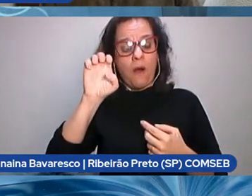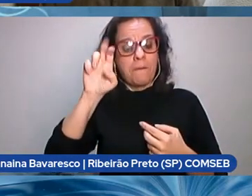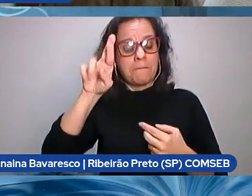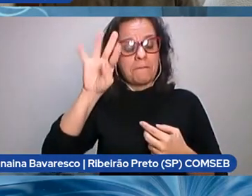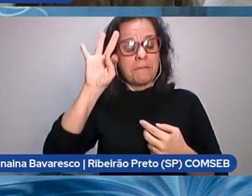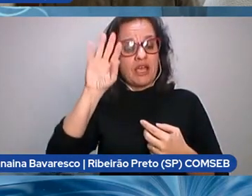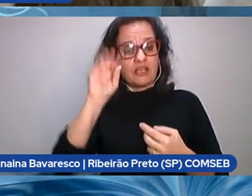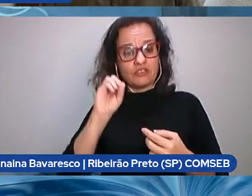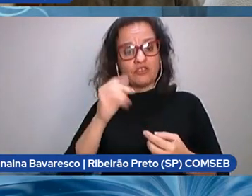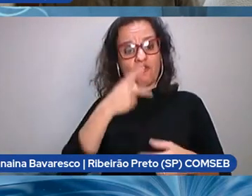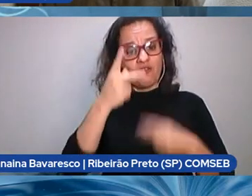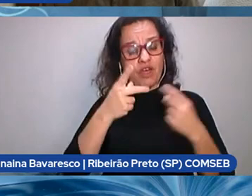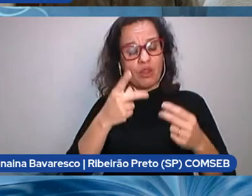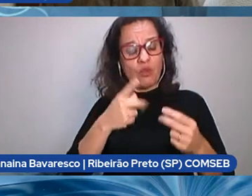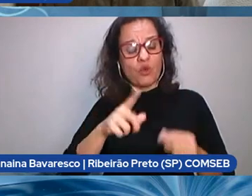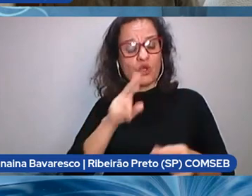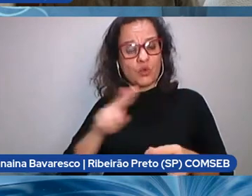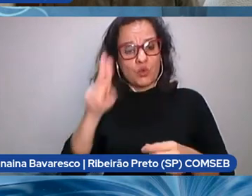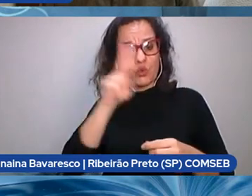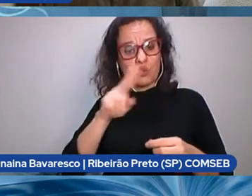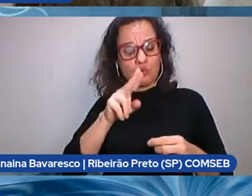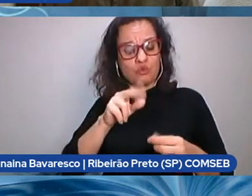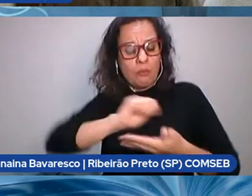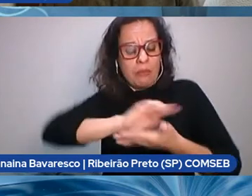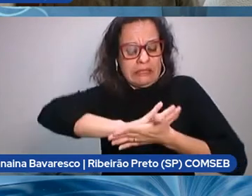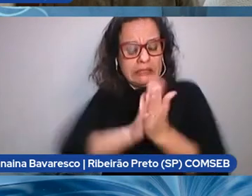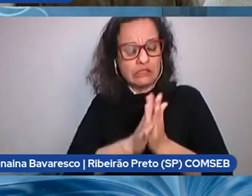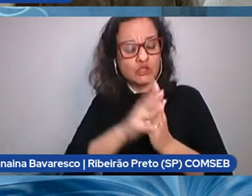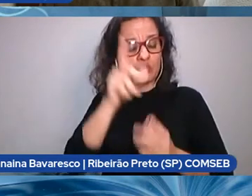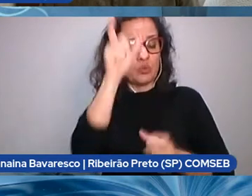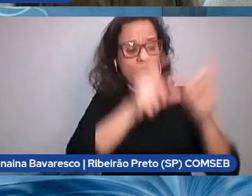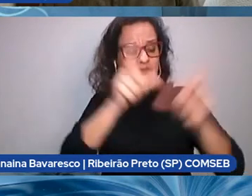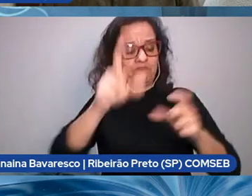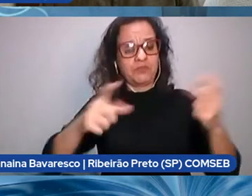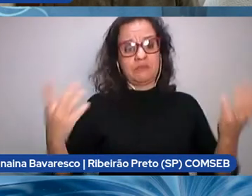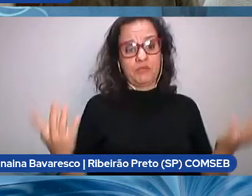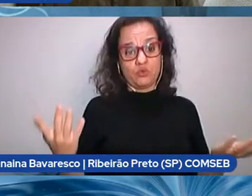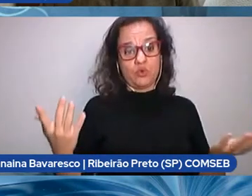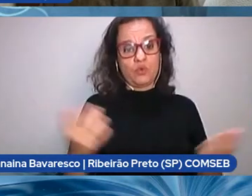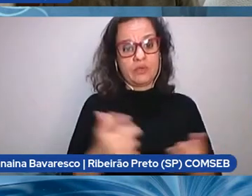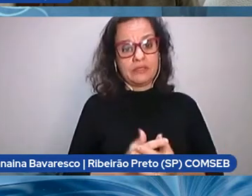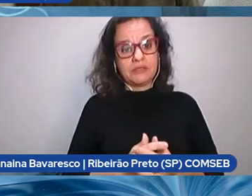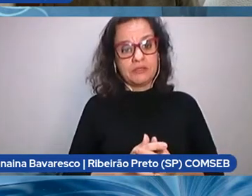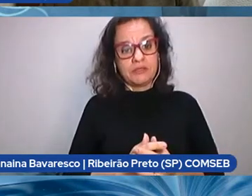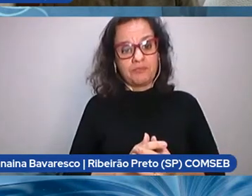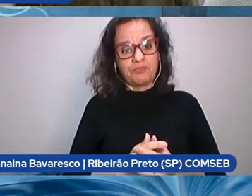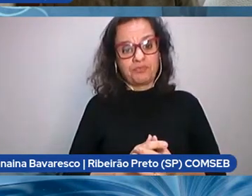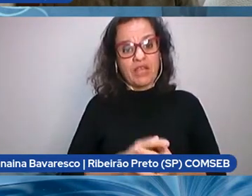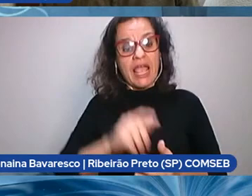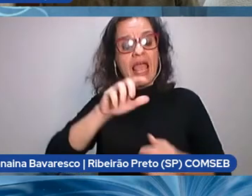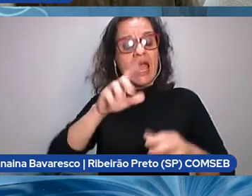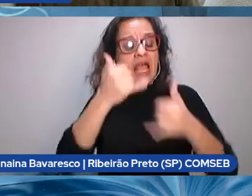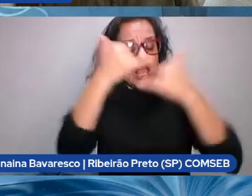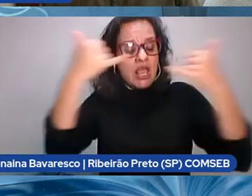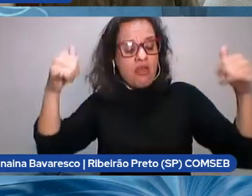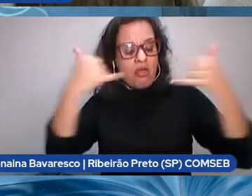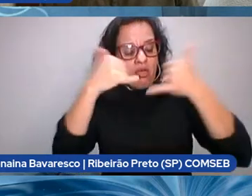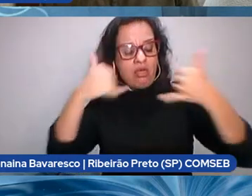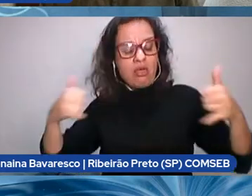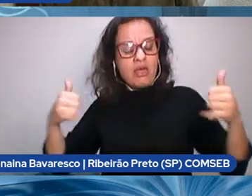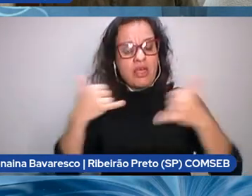fazer um artefato que é para destruir as pessoas, destruir tudo. Bom, é energia nuclear? Não, não é. A maldade em